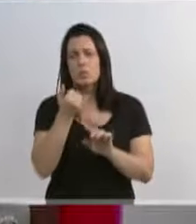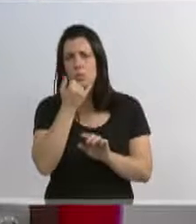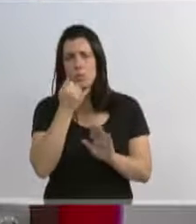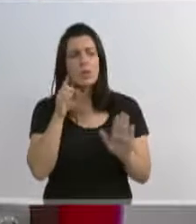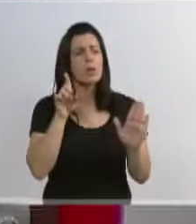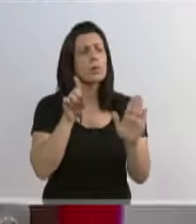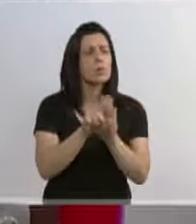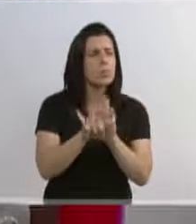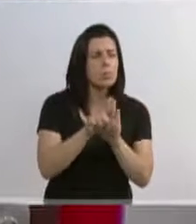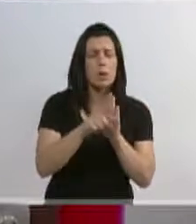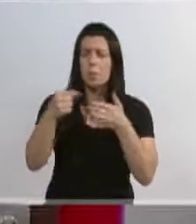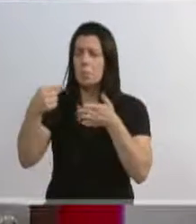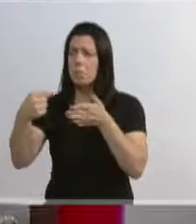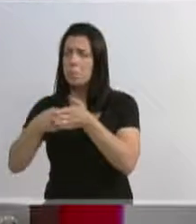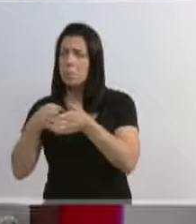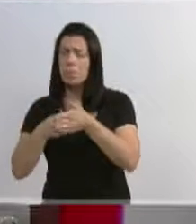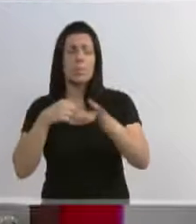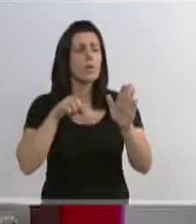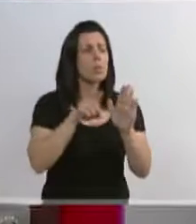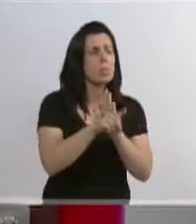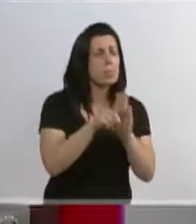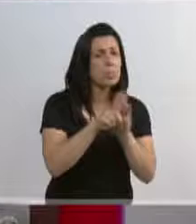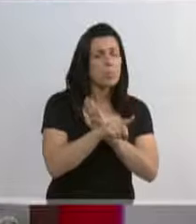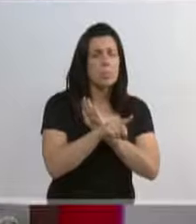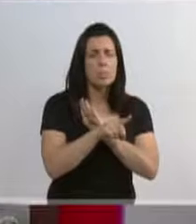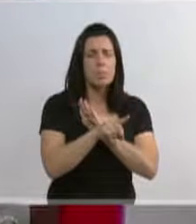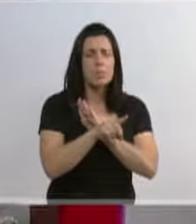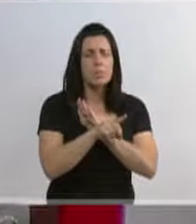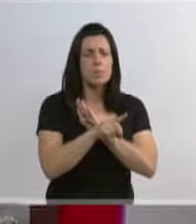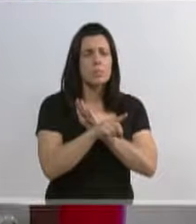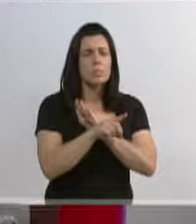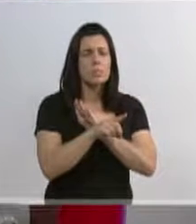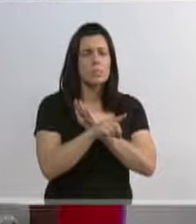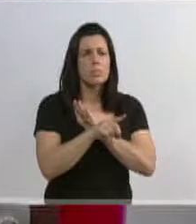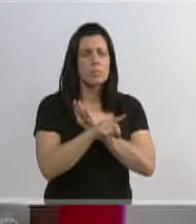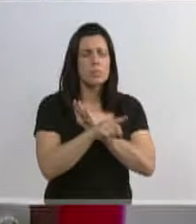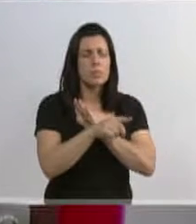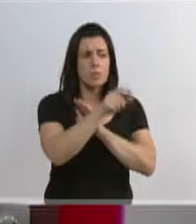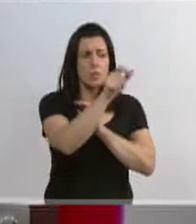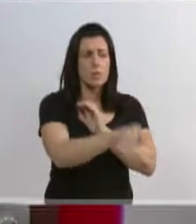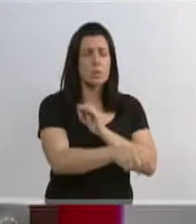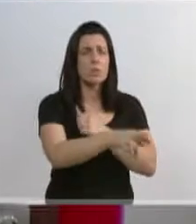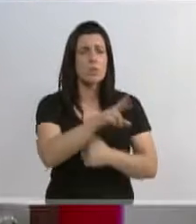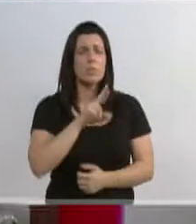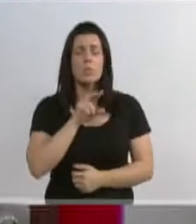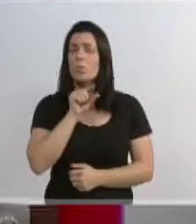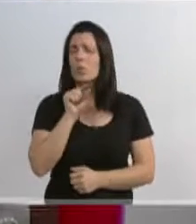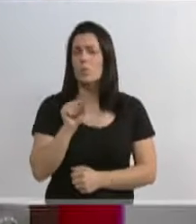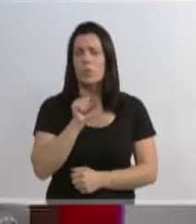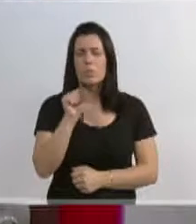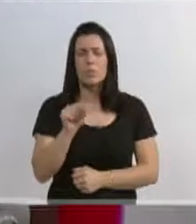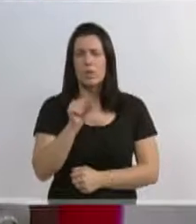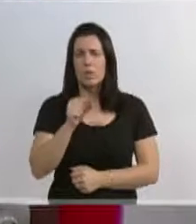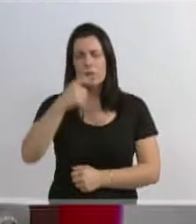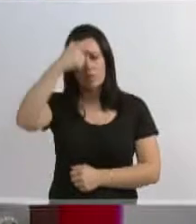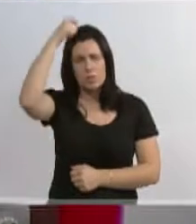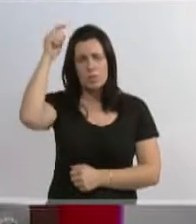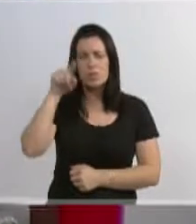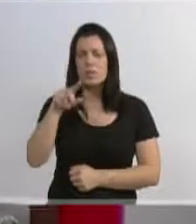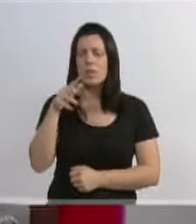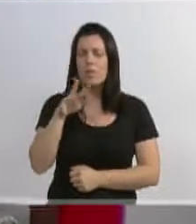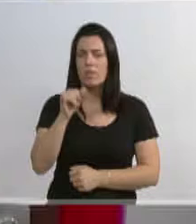fui perguntado acerca dessa situação, e o que me foi respondido, vereador Adriano, e o senhor vai entender